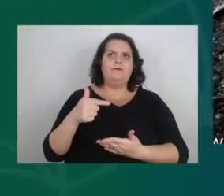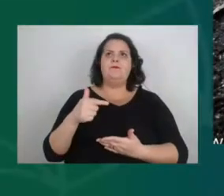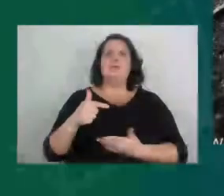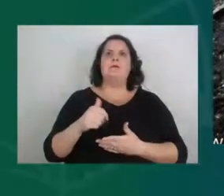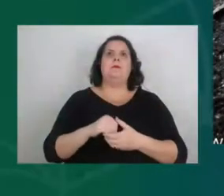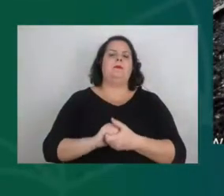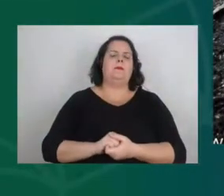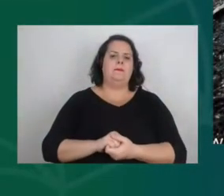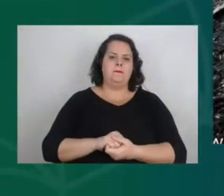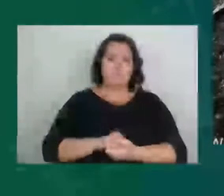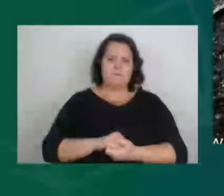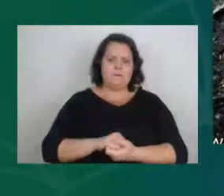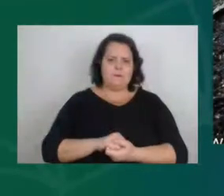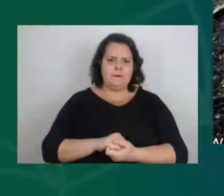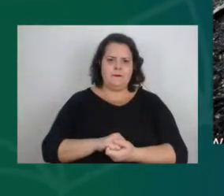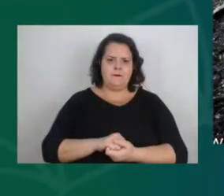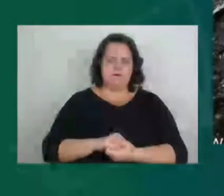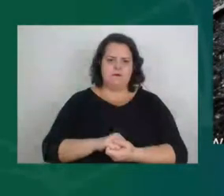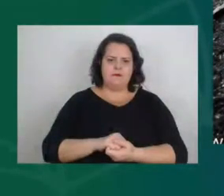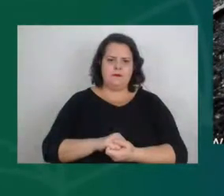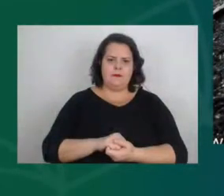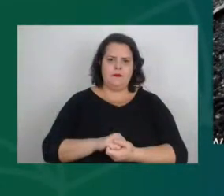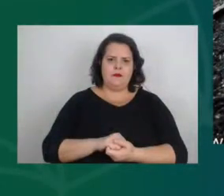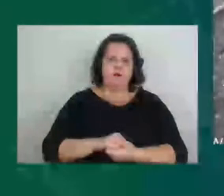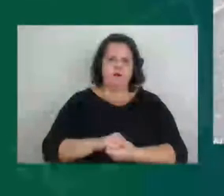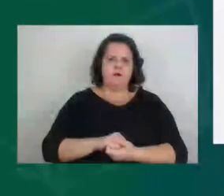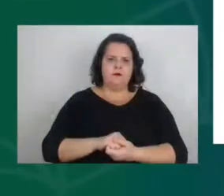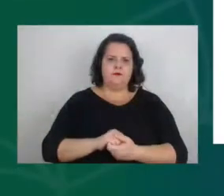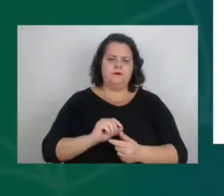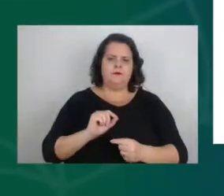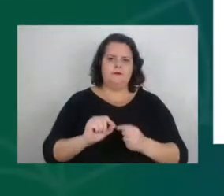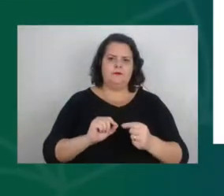recorre à água, por exemplo, de rios. Próximo.